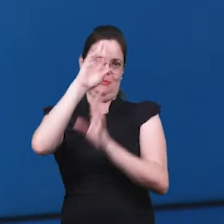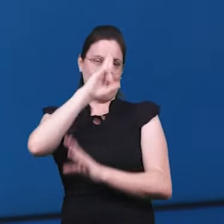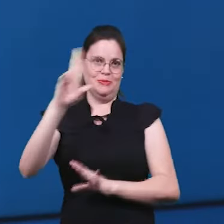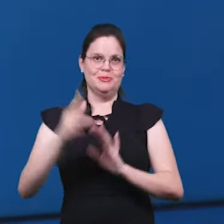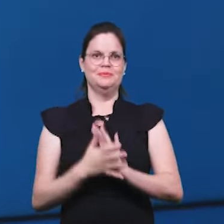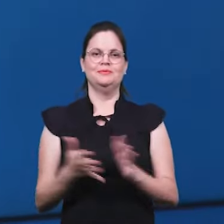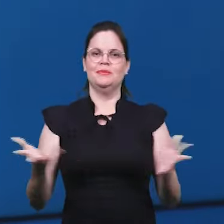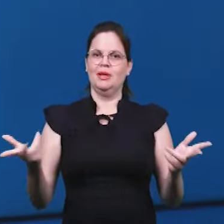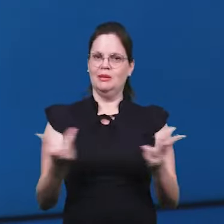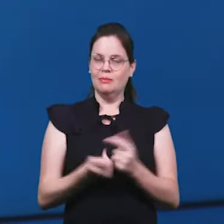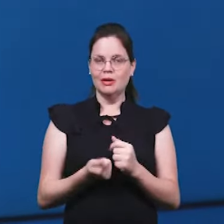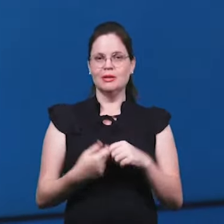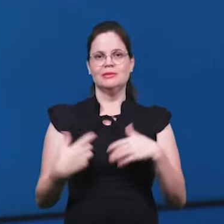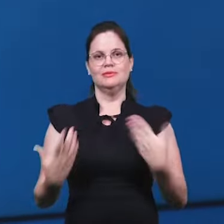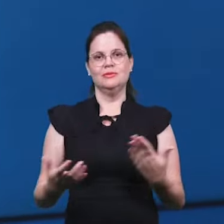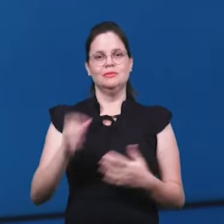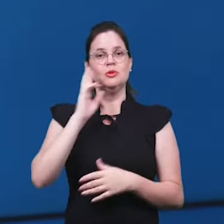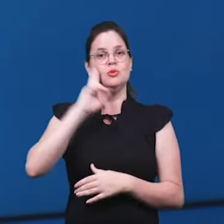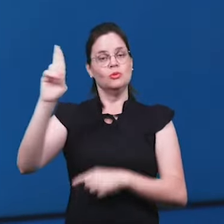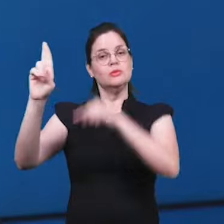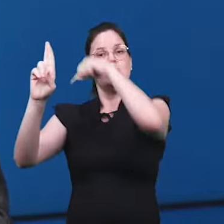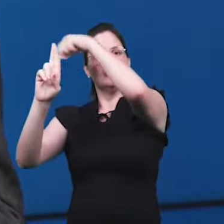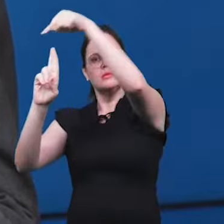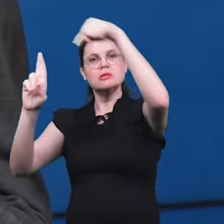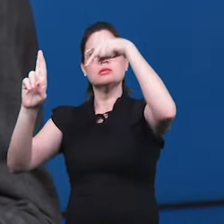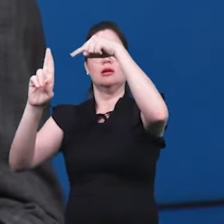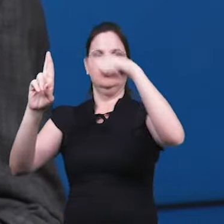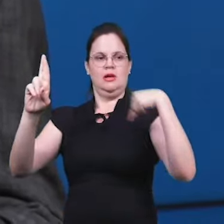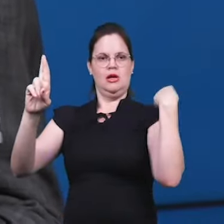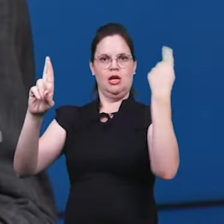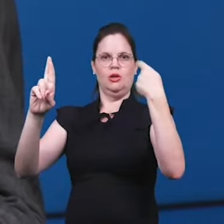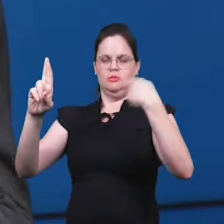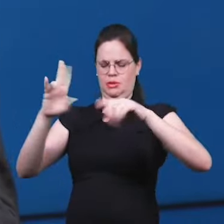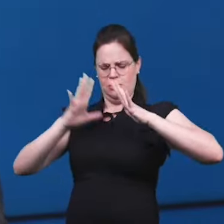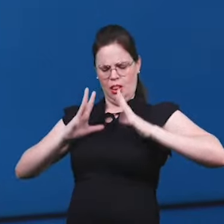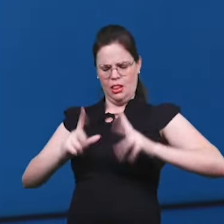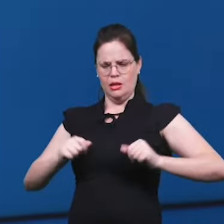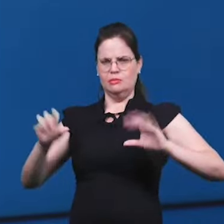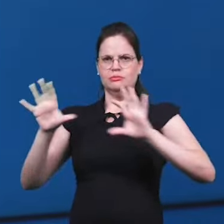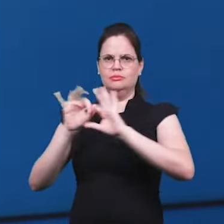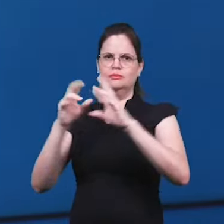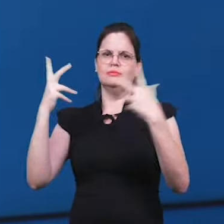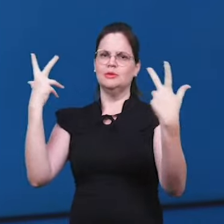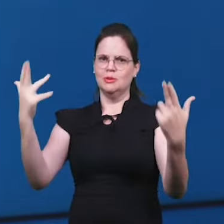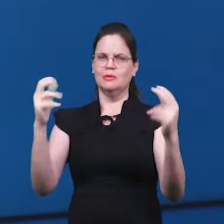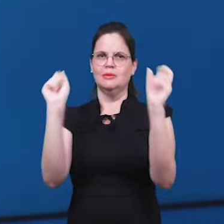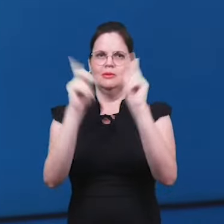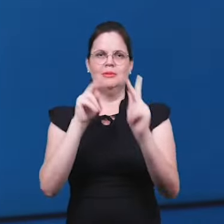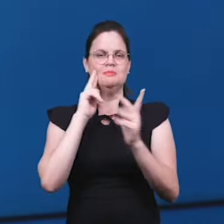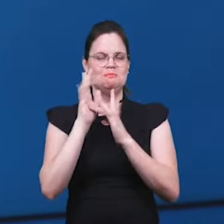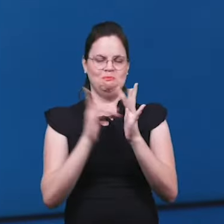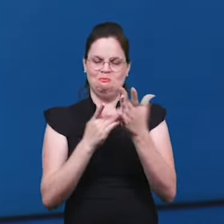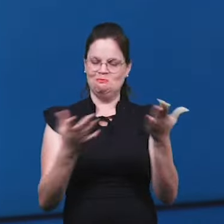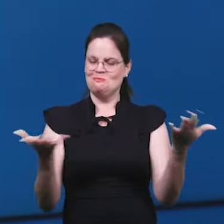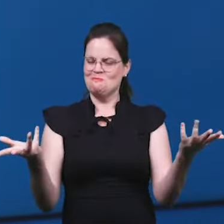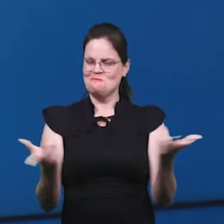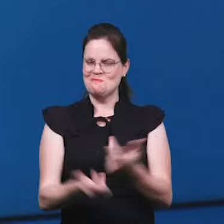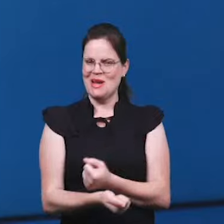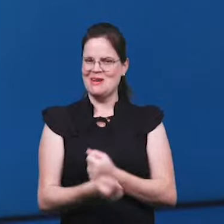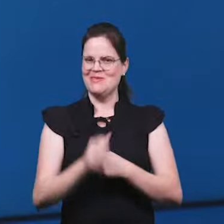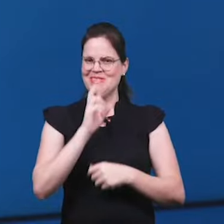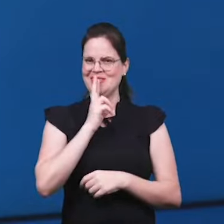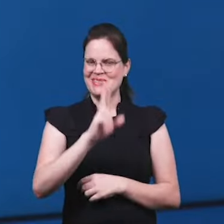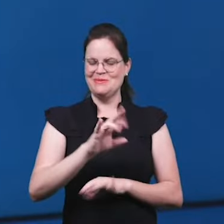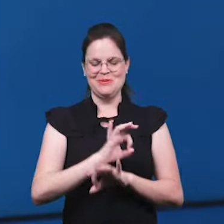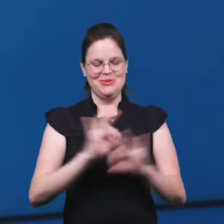maravilha! Ele é santo e precisamos ser santos com ele. A paz do Senhor Jesus. Que